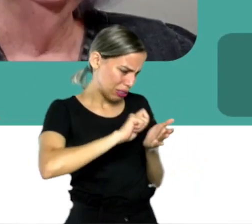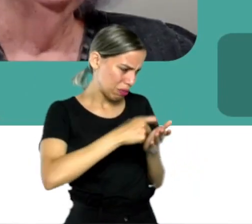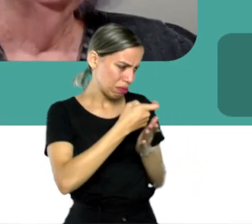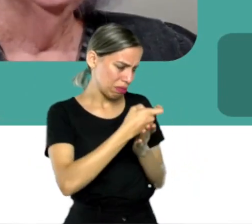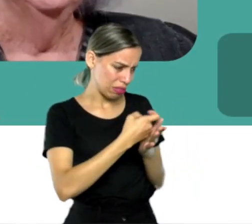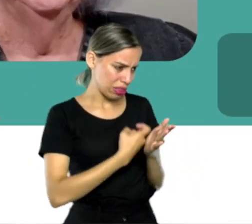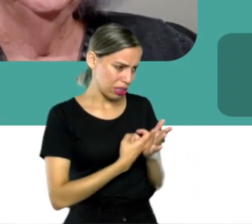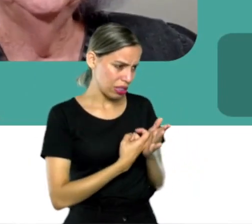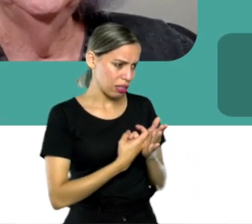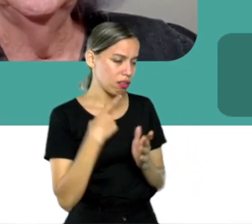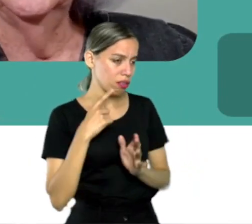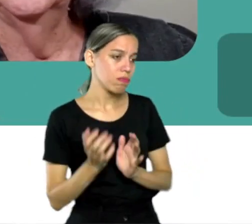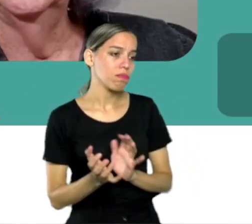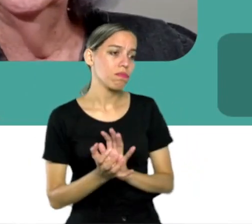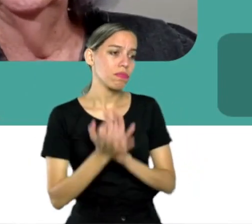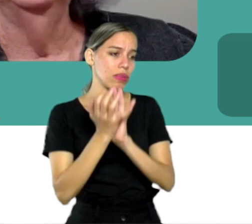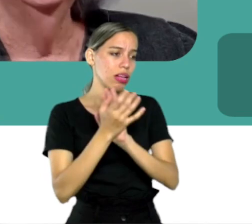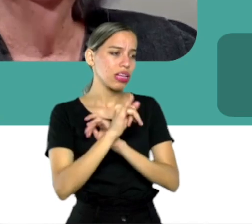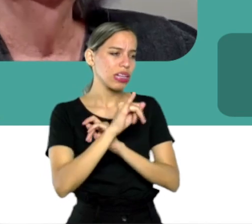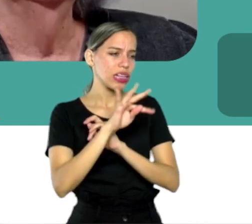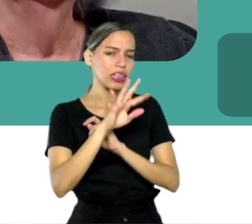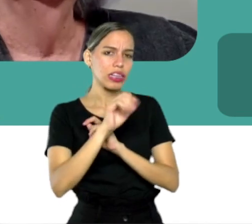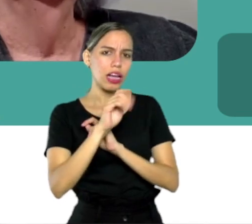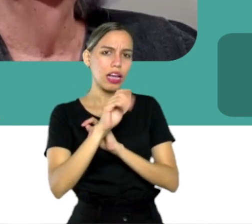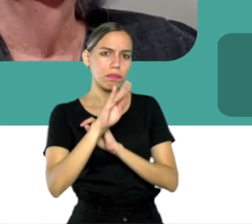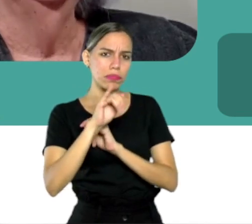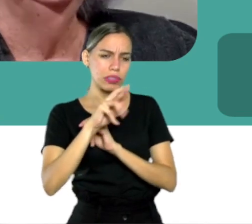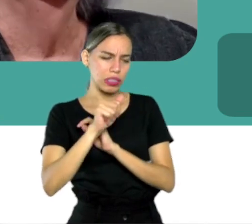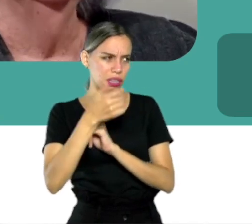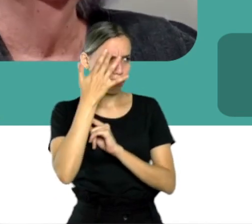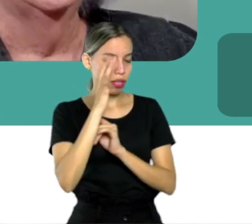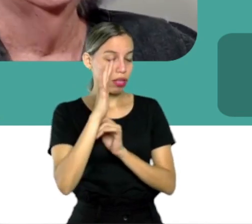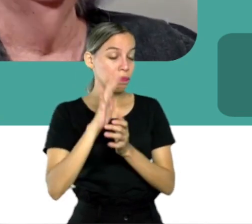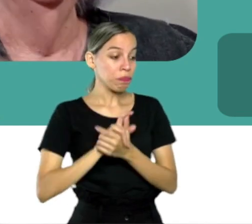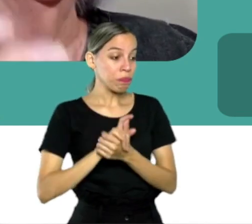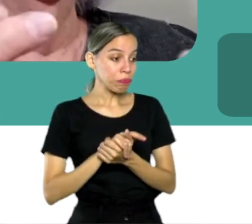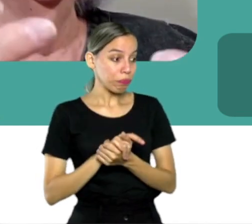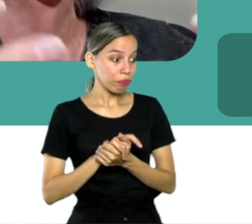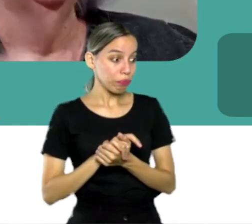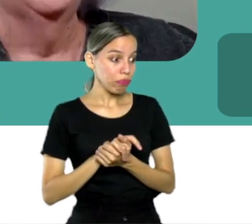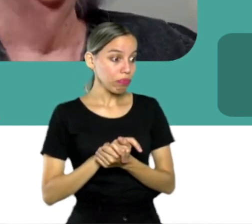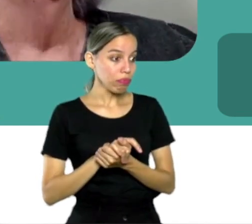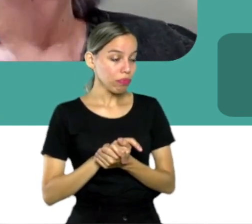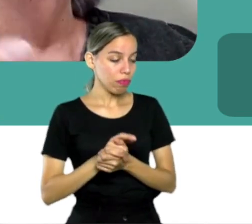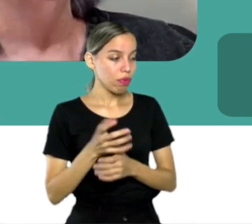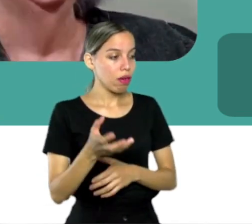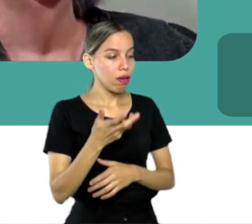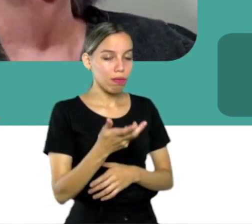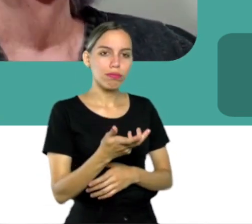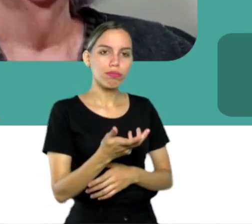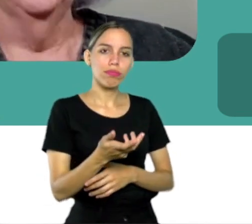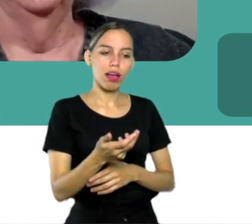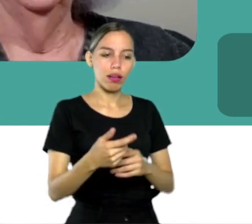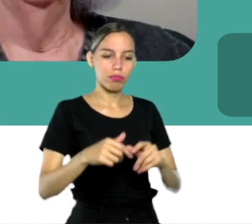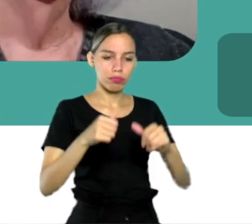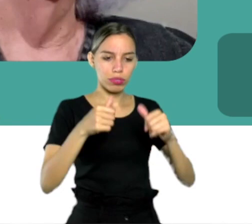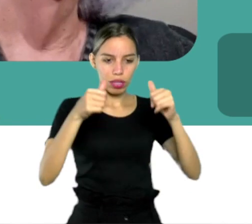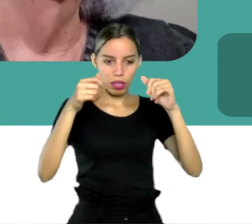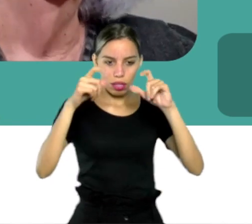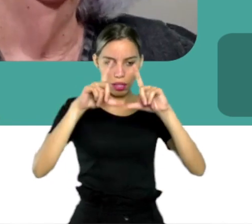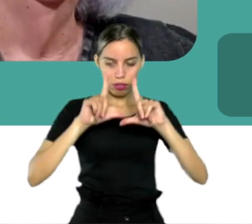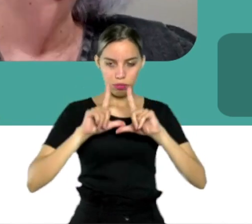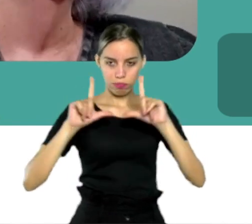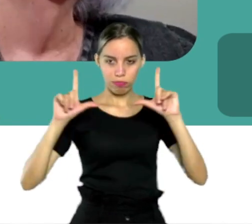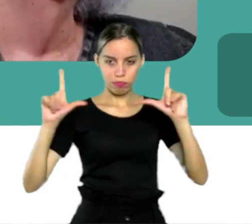Itabira, e eu queria andar com esse quadro, com um texto e tal. Eu falei,